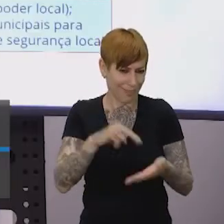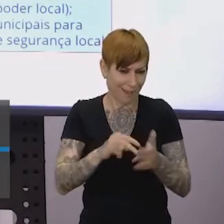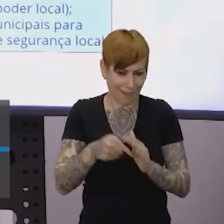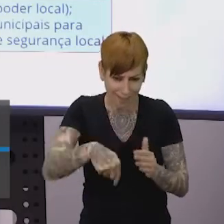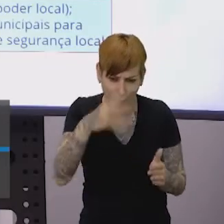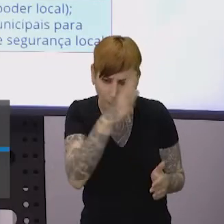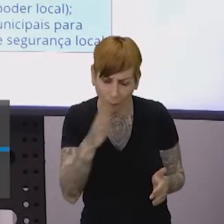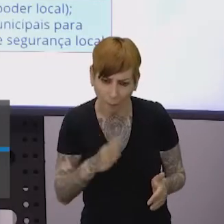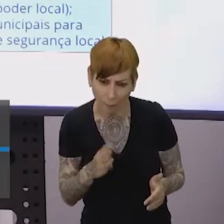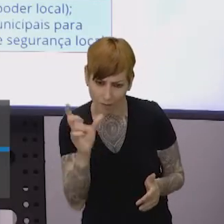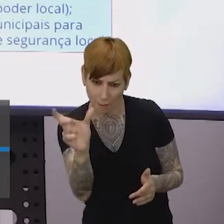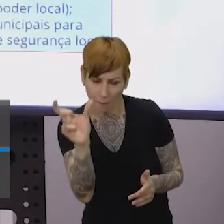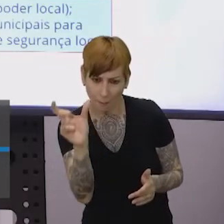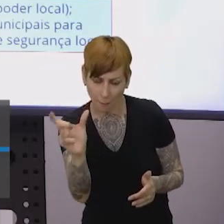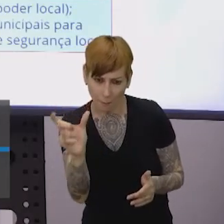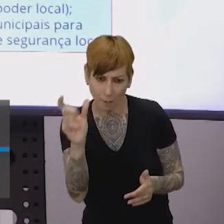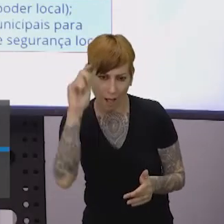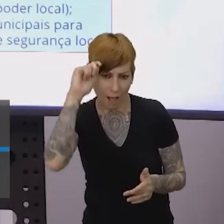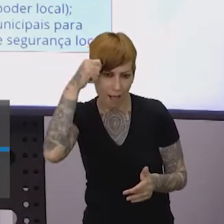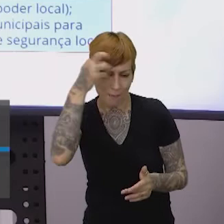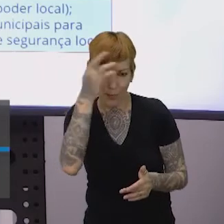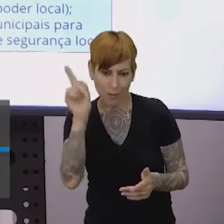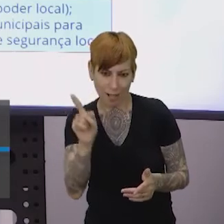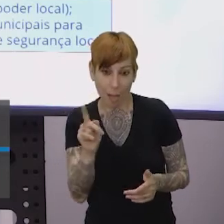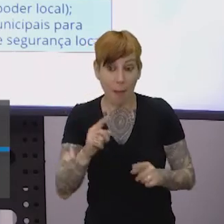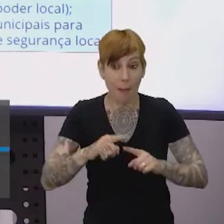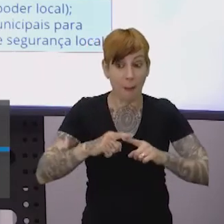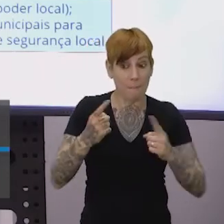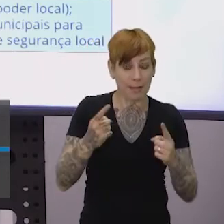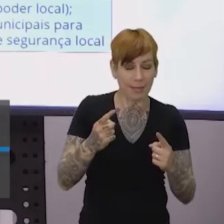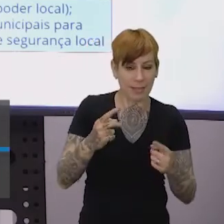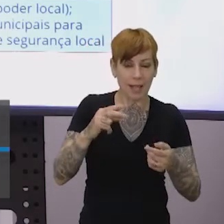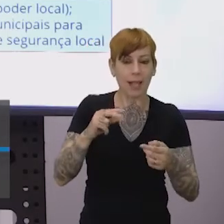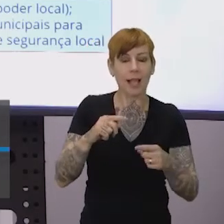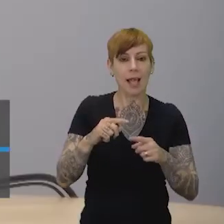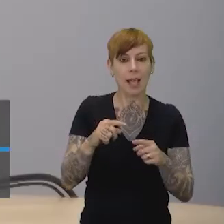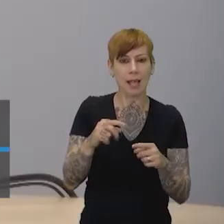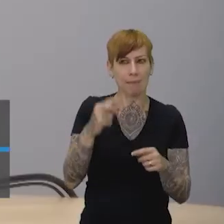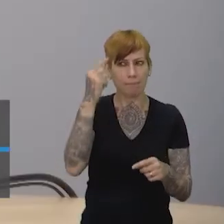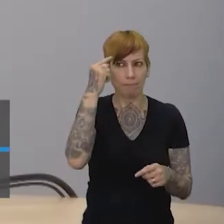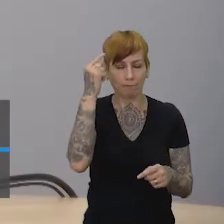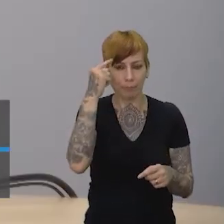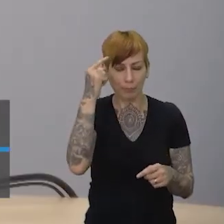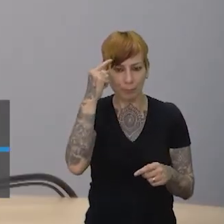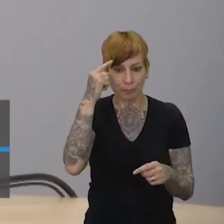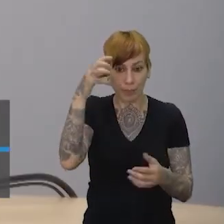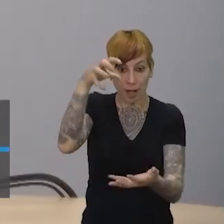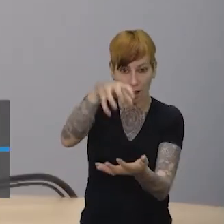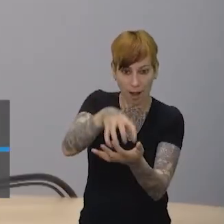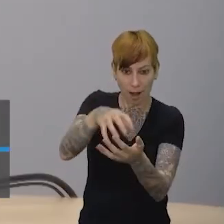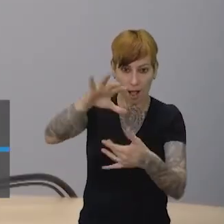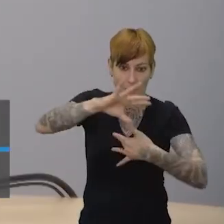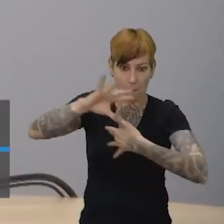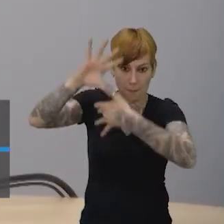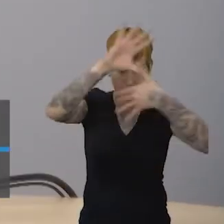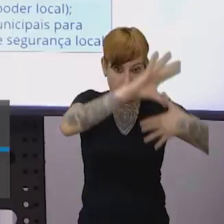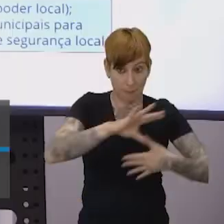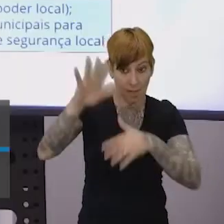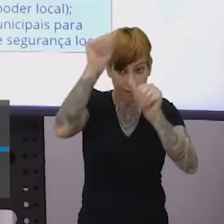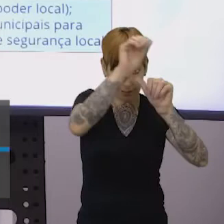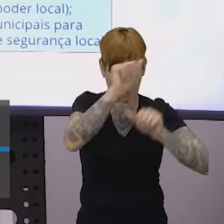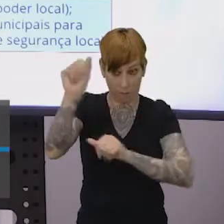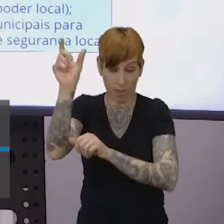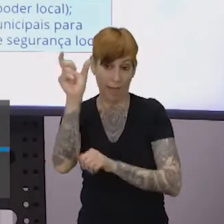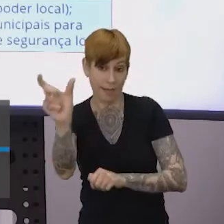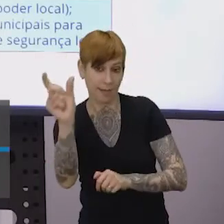gente for colocar aqui no plano da América Espanhola, criollos, ou criollos, depende da região